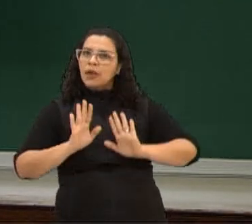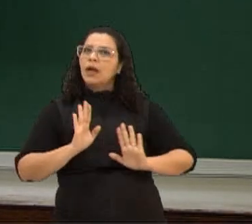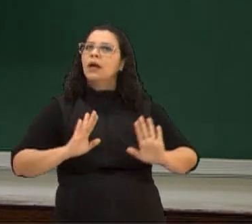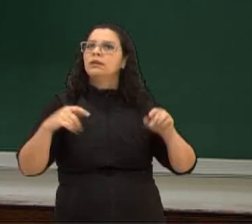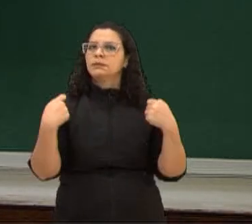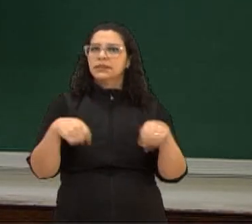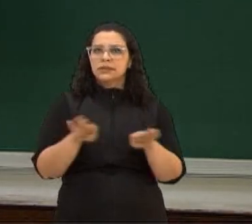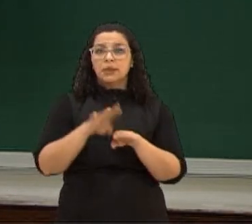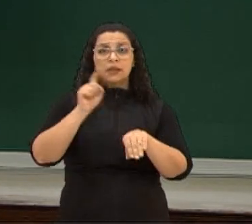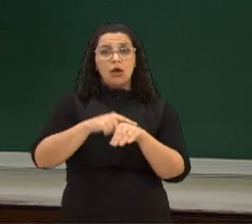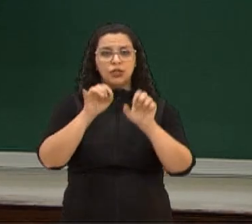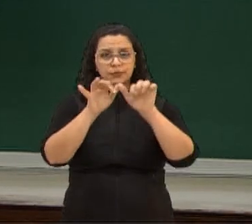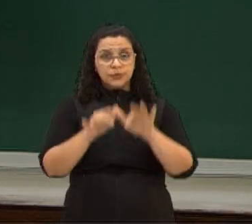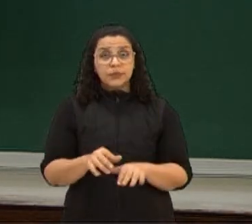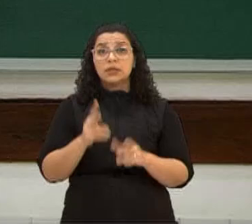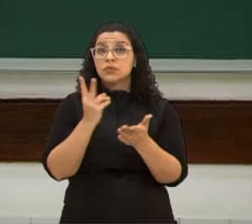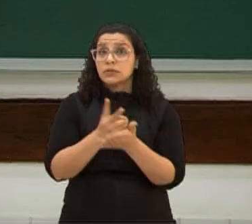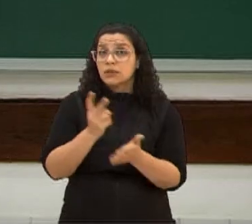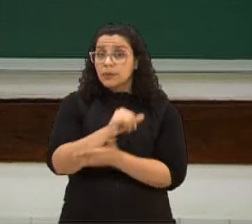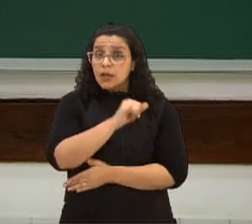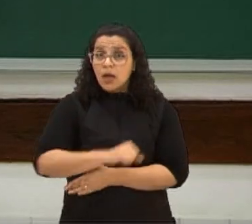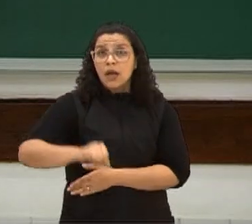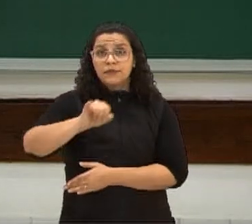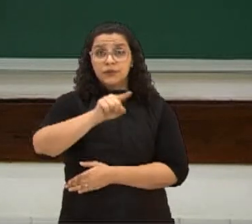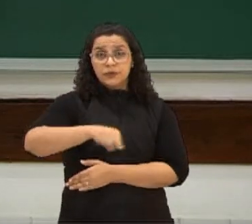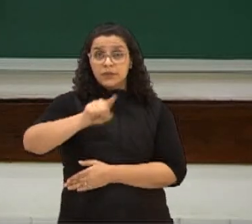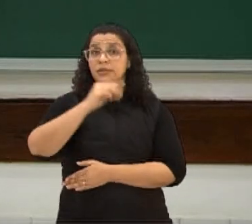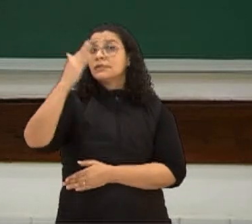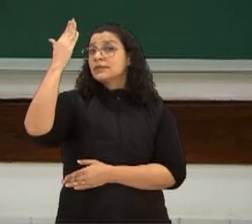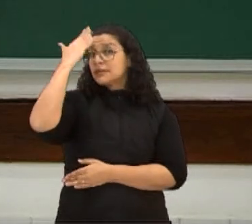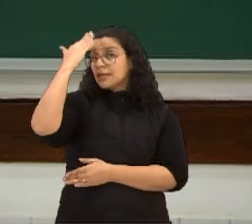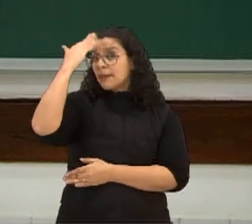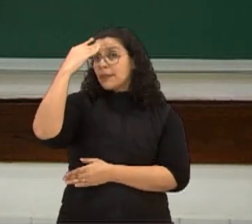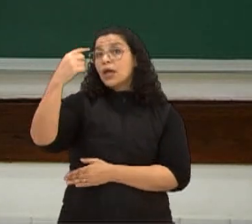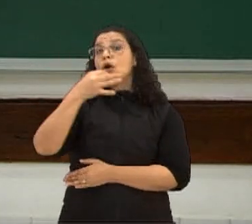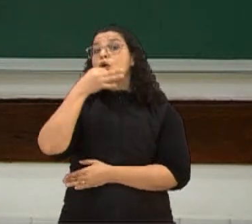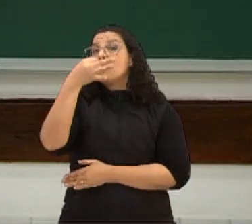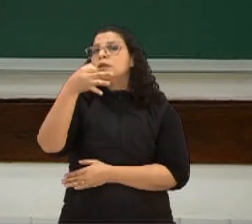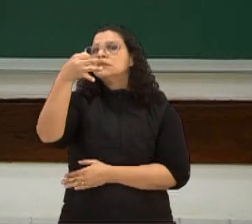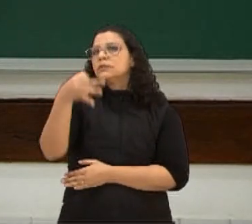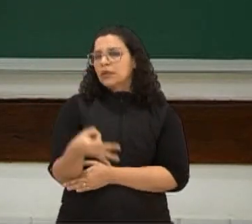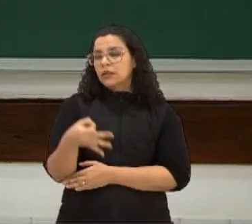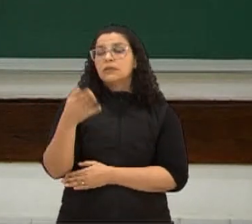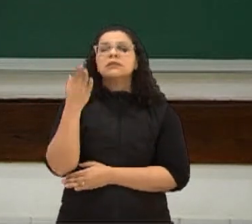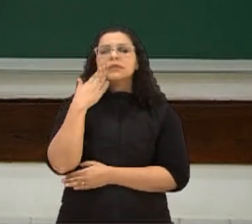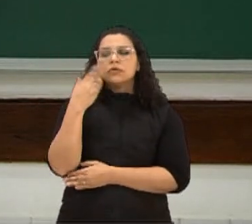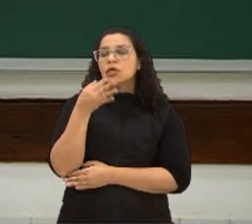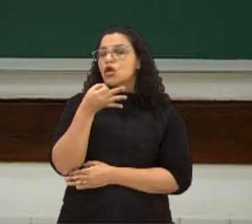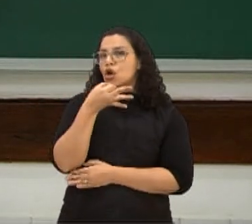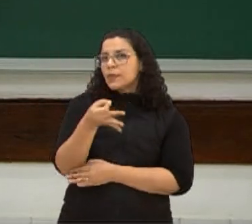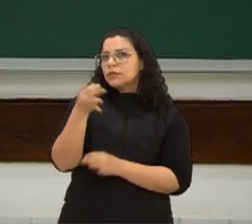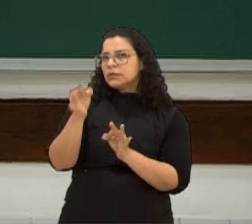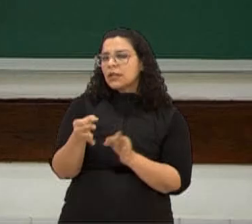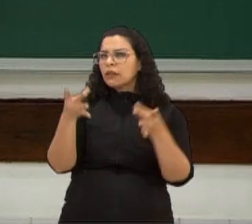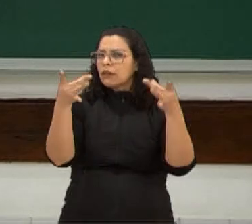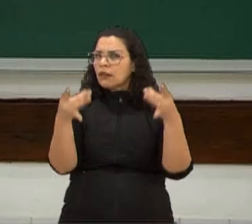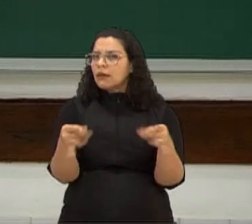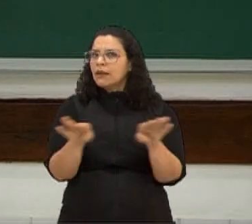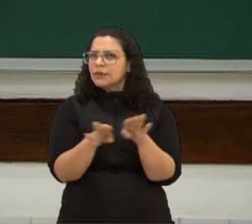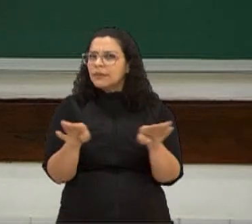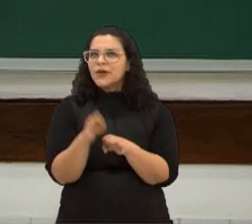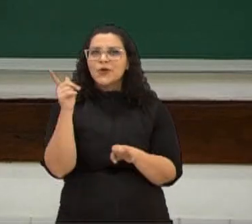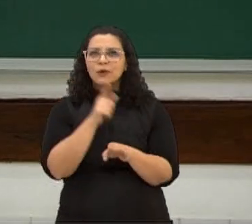bastante cuidado e, como eu sempre gosto de dizer para vocês, saber argumentar. Porque se a gente sabe argumentar, a gente consegue, às